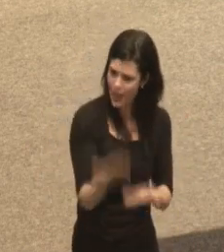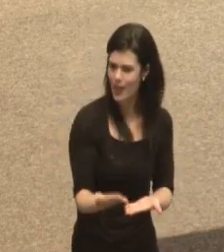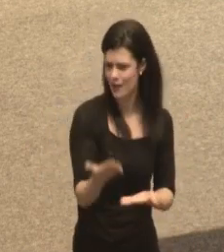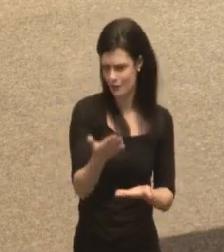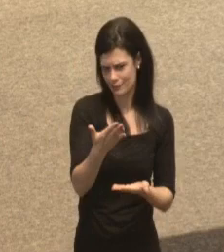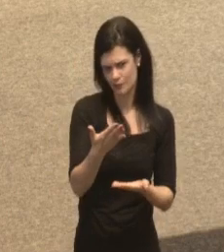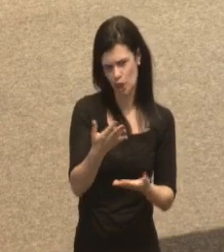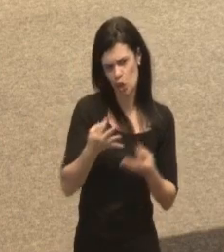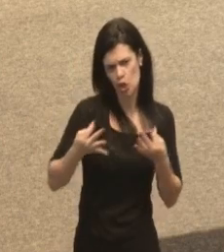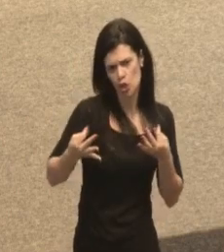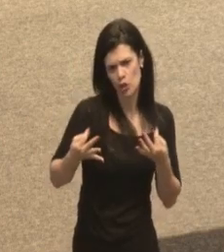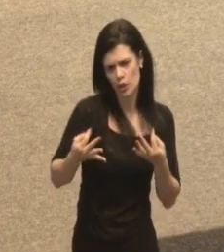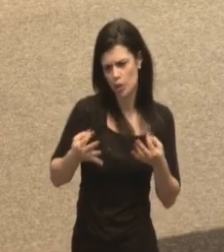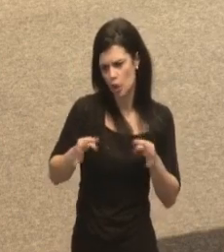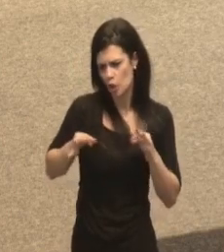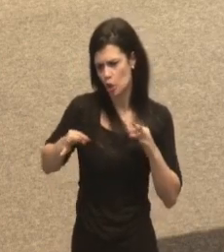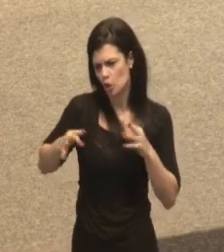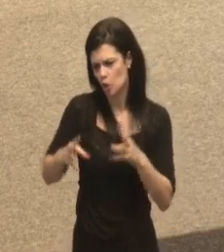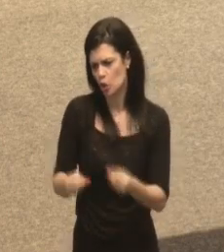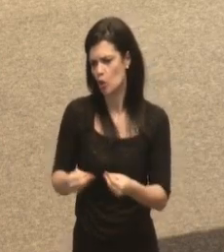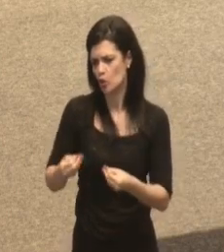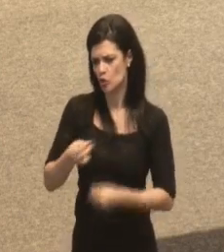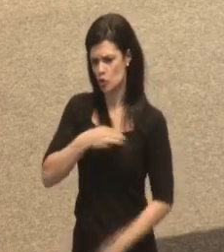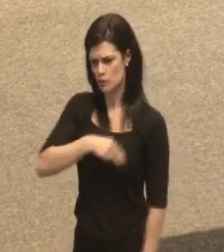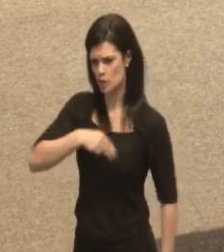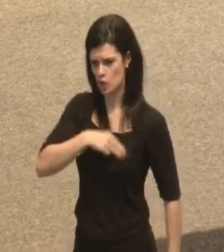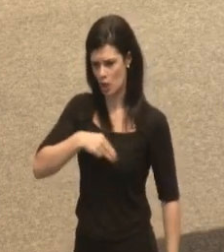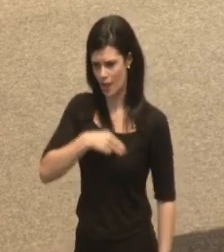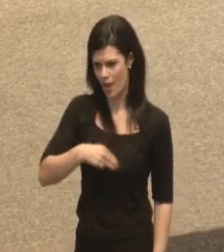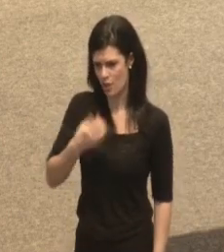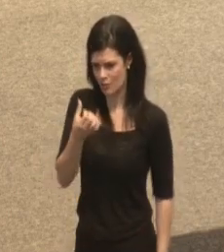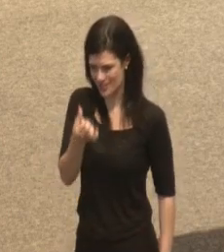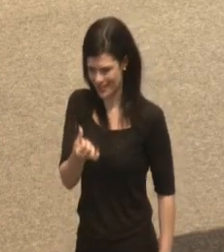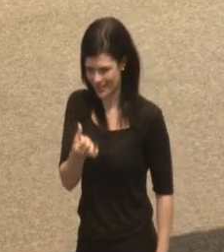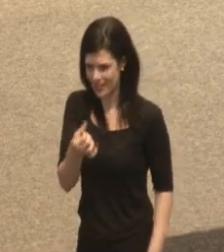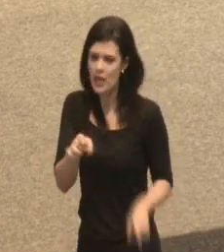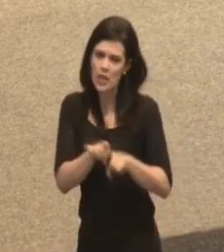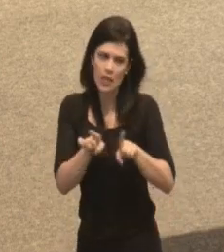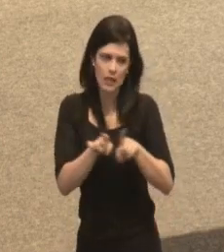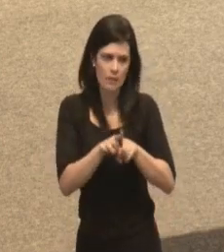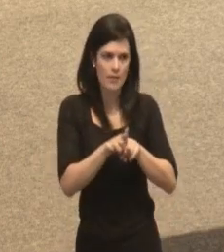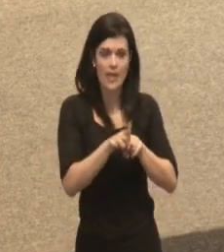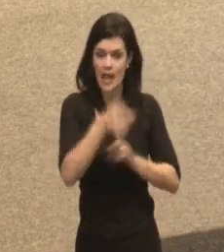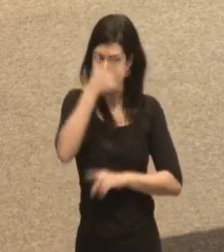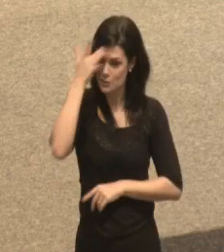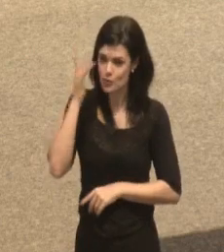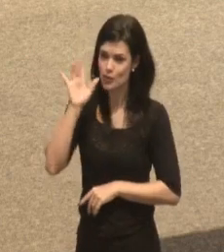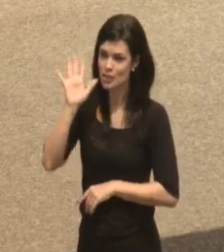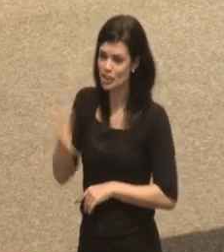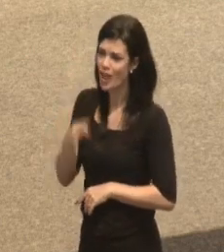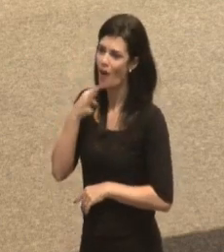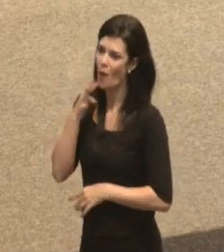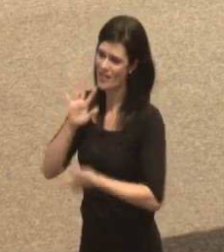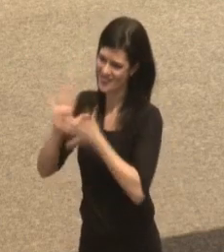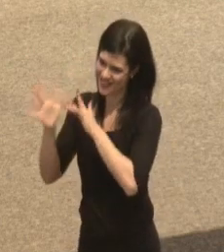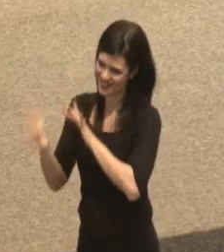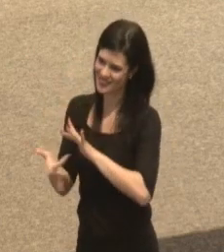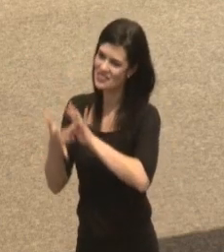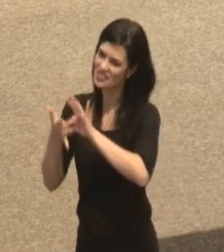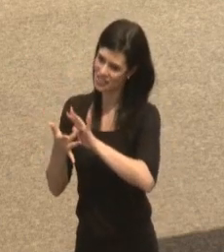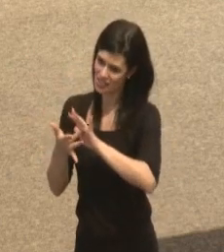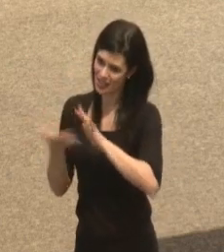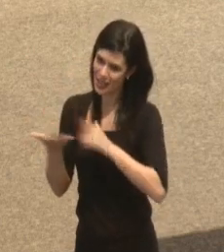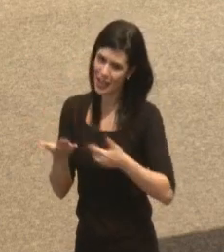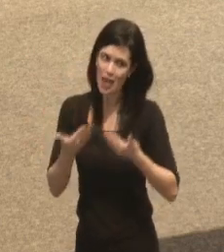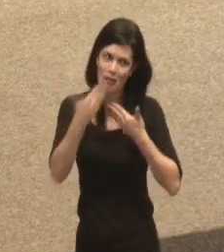expressando em nome de todos os seus missionários, em nome daqueles que estão sendo alcançados com a palavra de Deus,